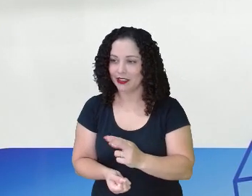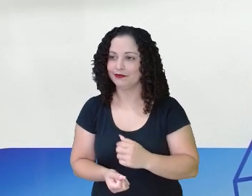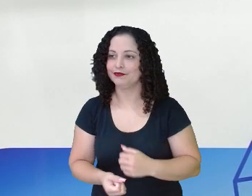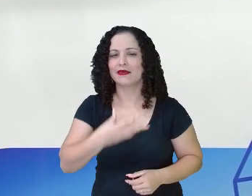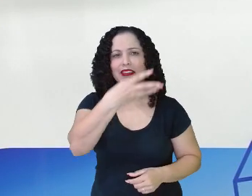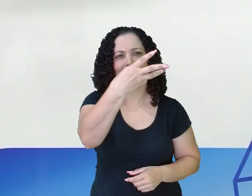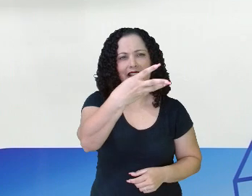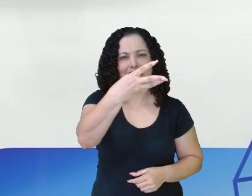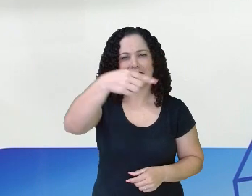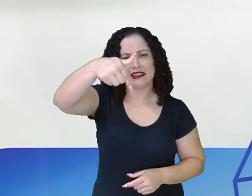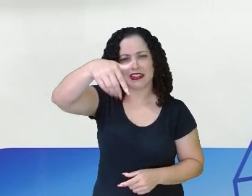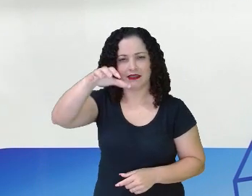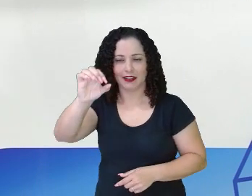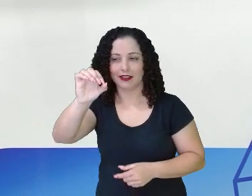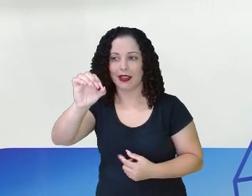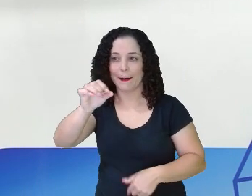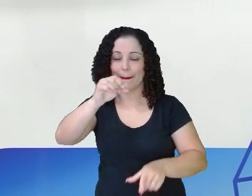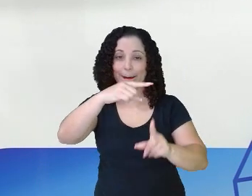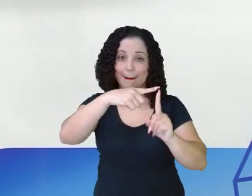370 mais